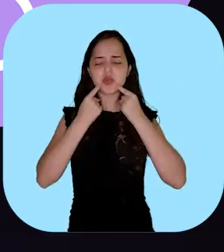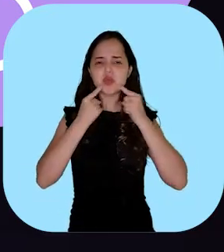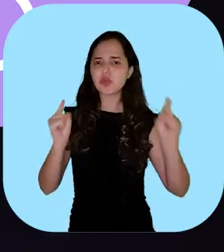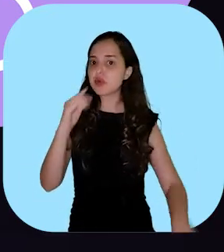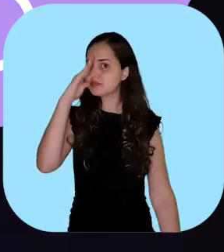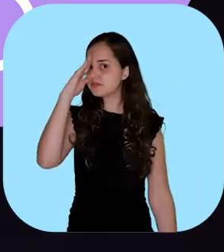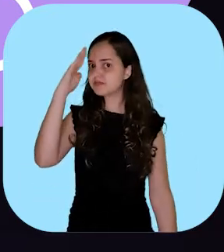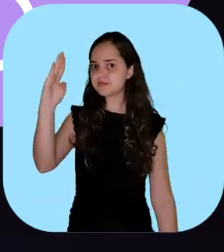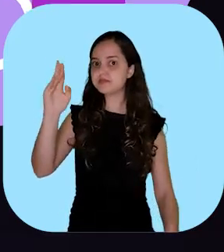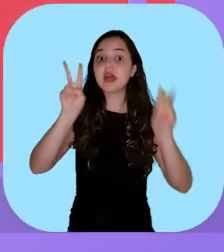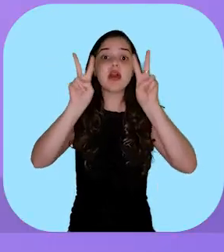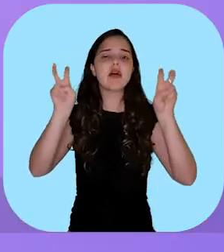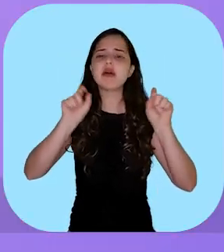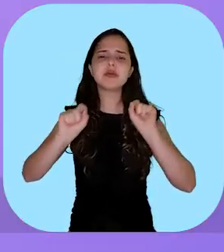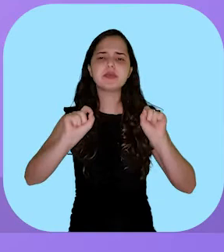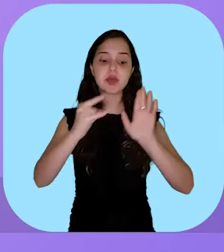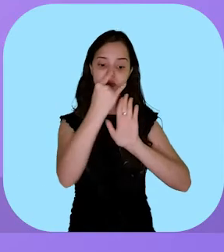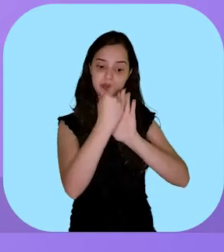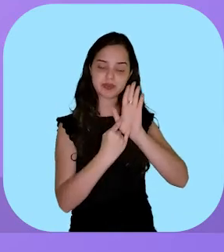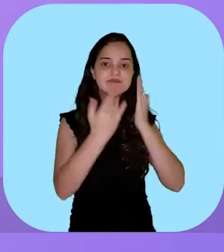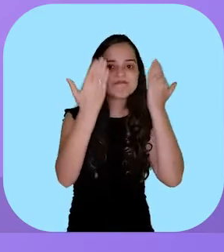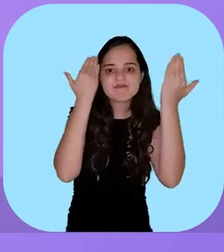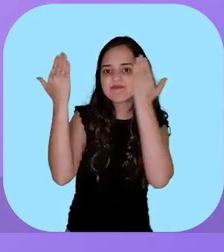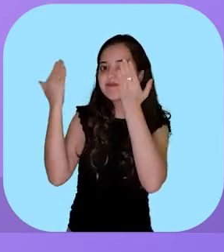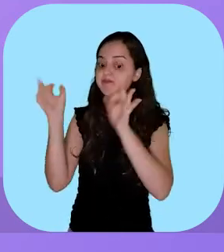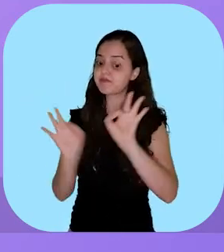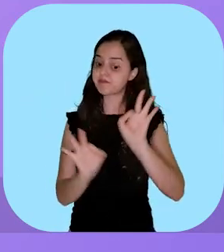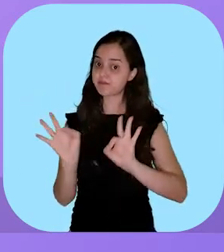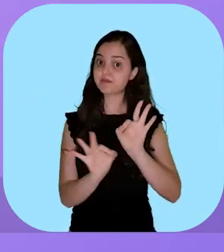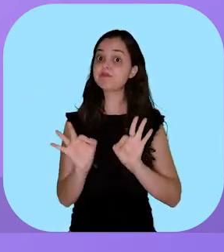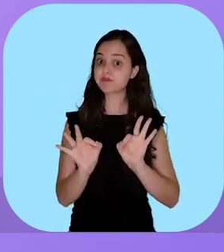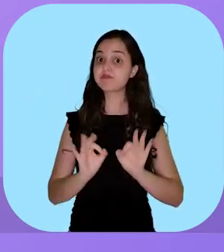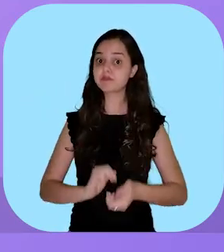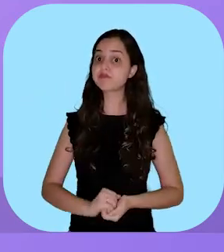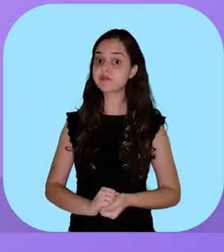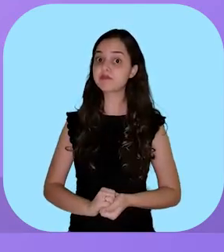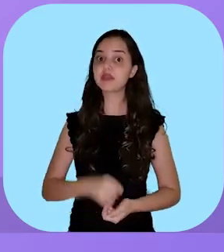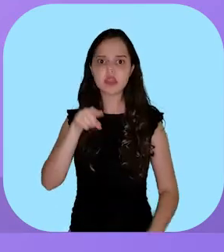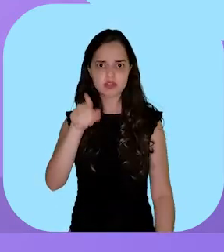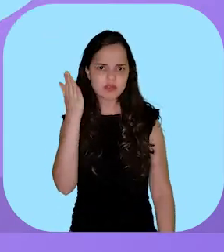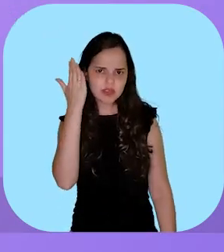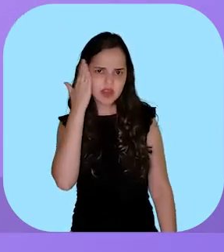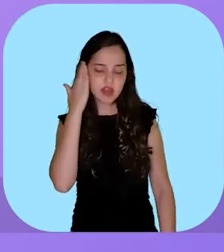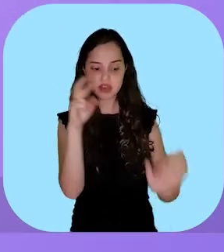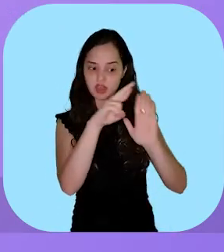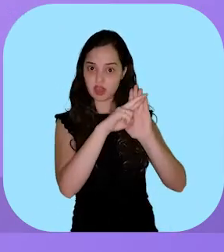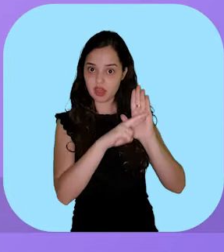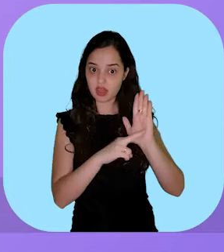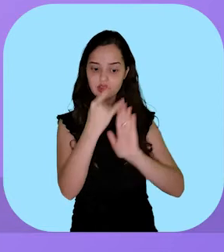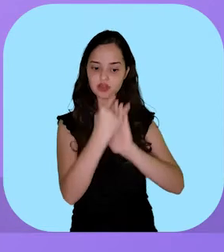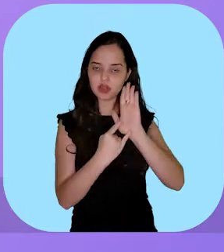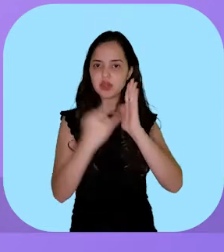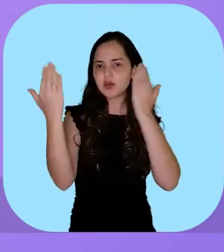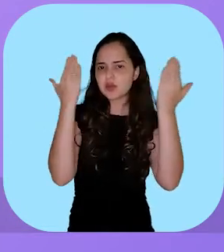queixas da Comissão de Ética do Conselho: a produção de documentos psicológicos. Você sabia que existem regras